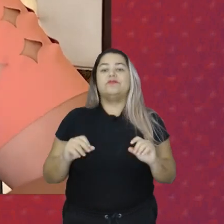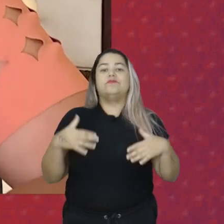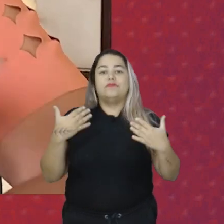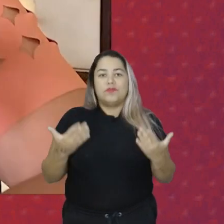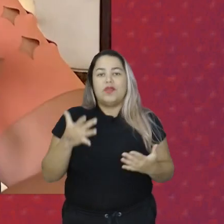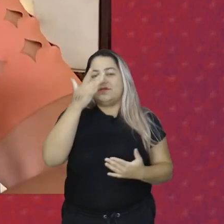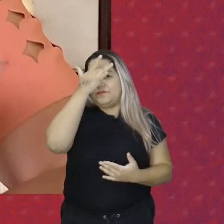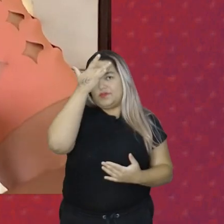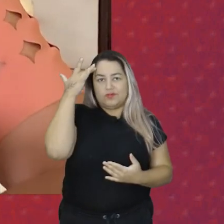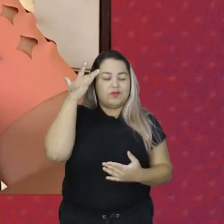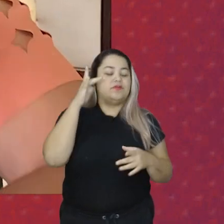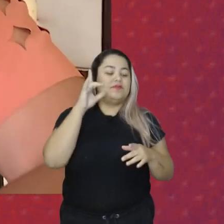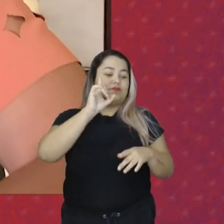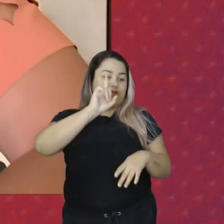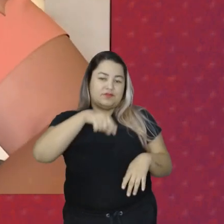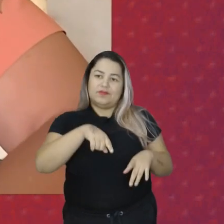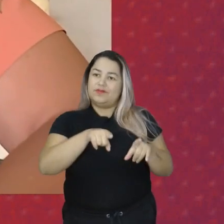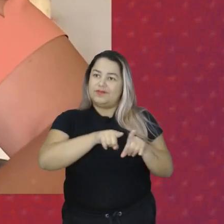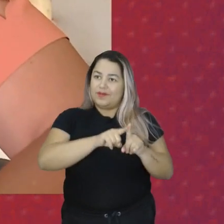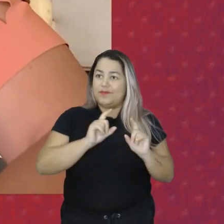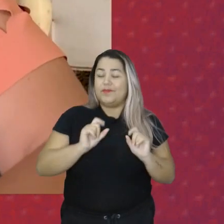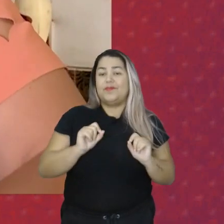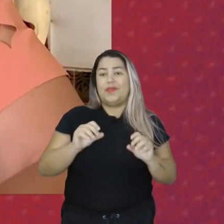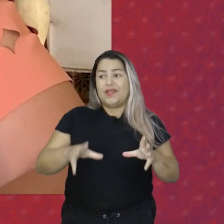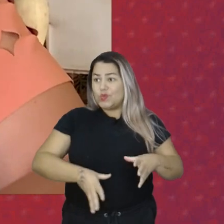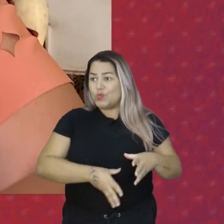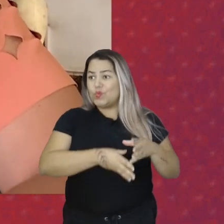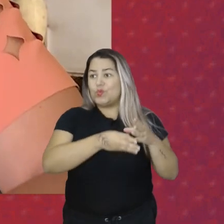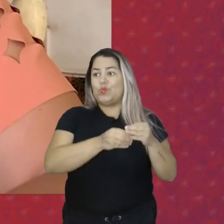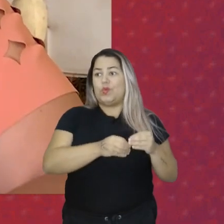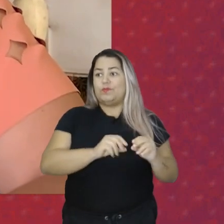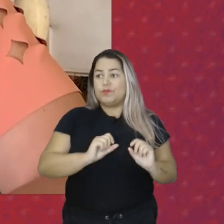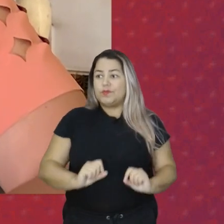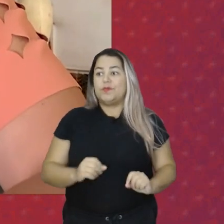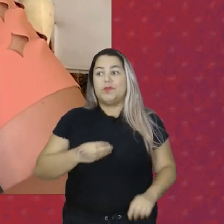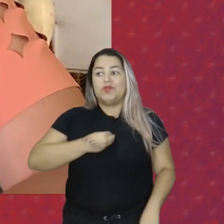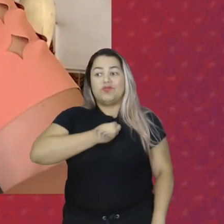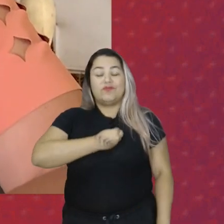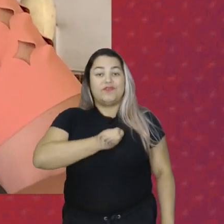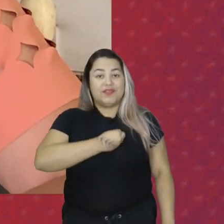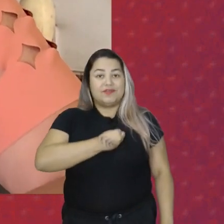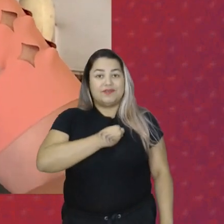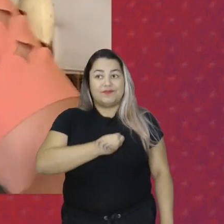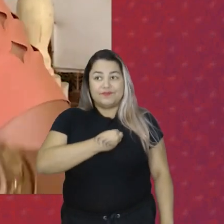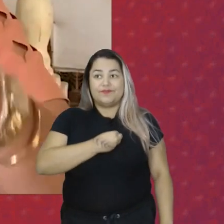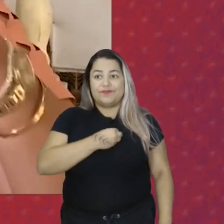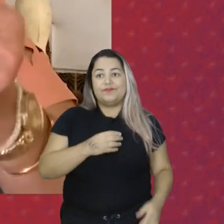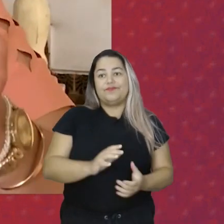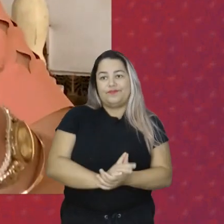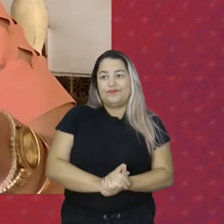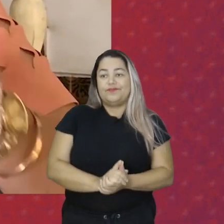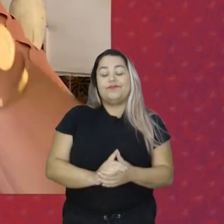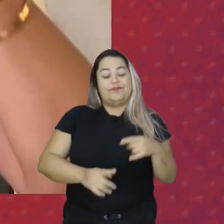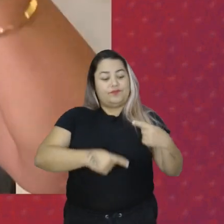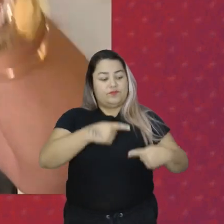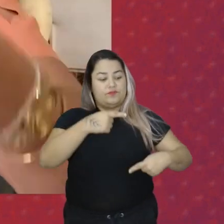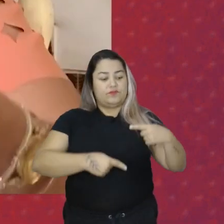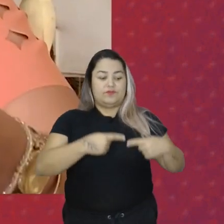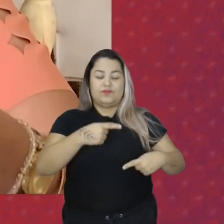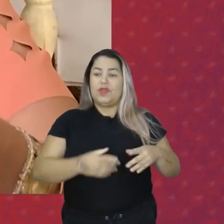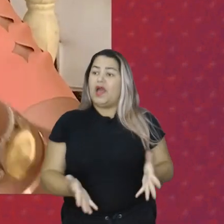essas pessoas elas eram integradas ao modo de vida existente. A discussão